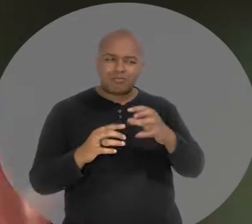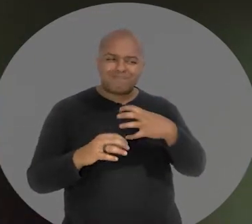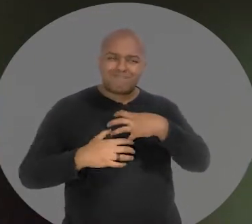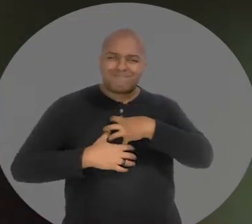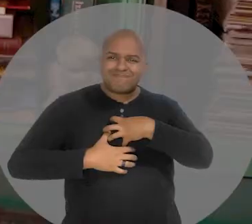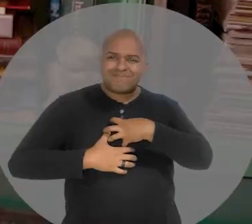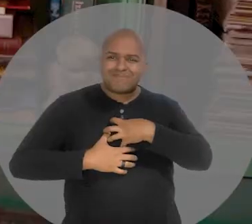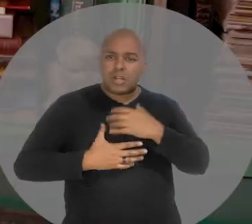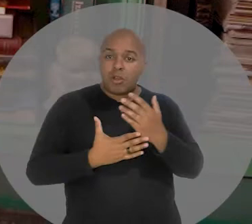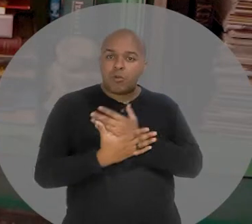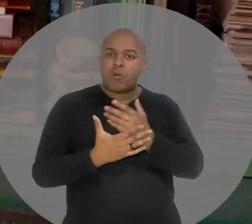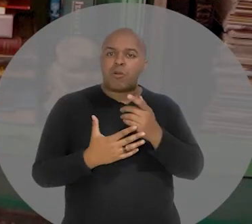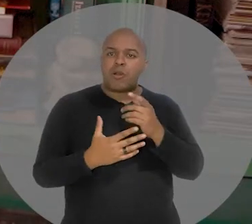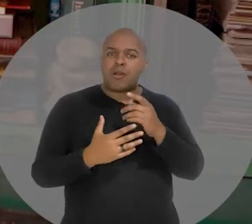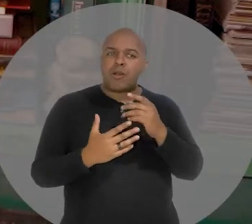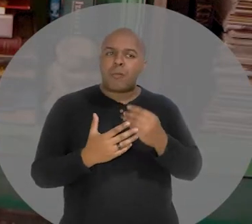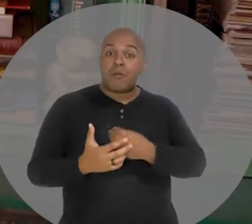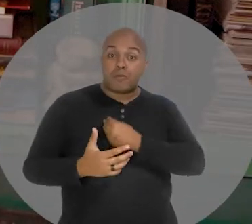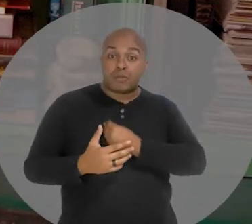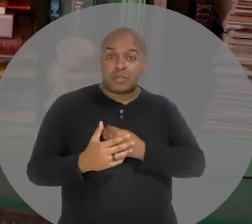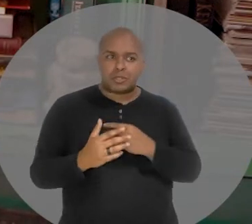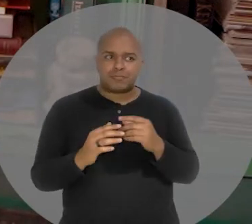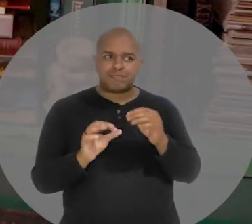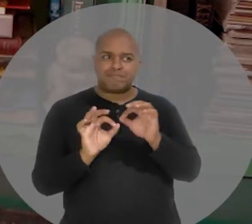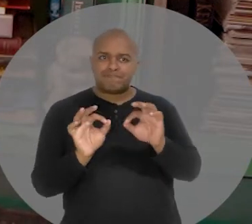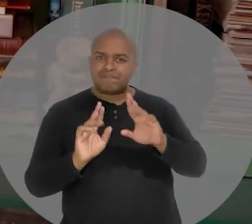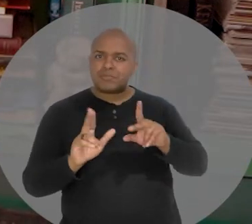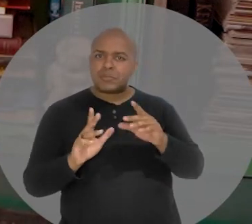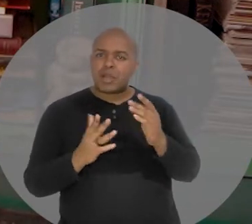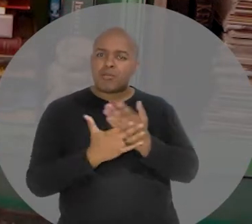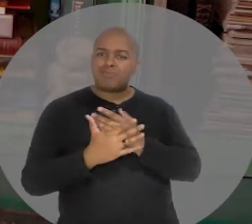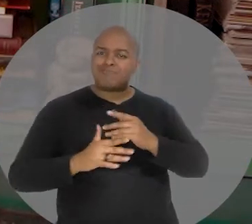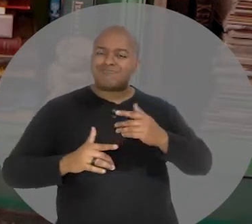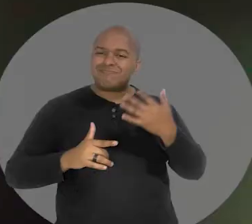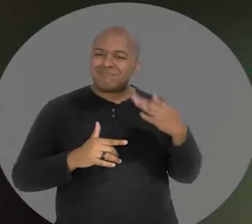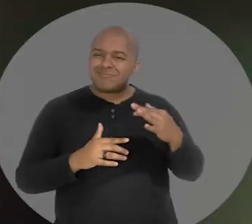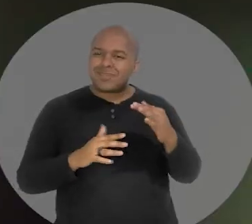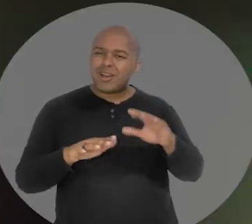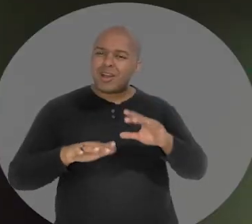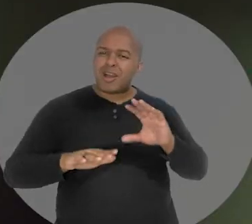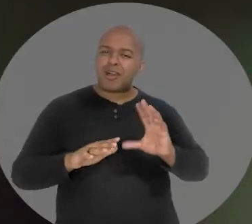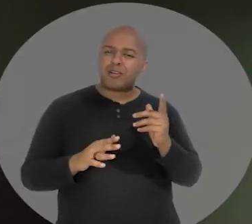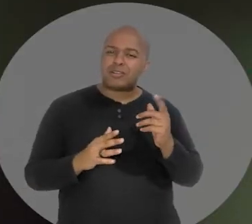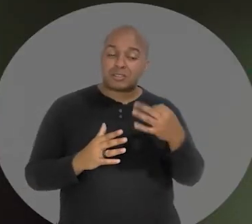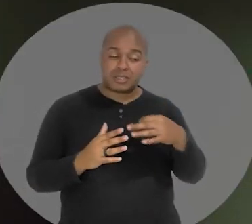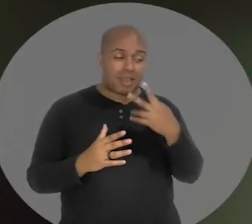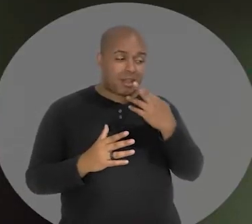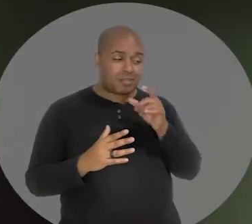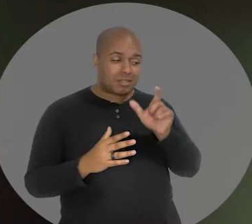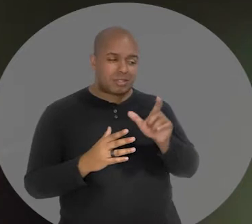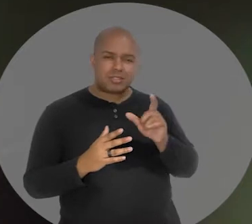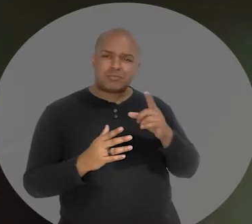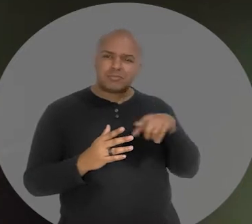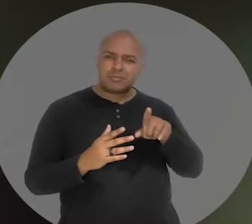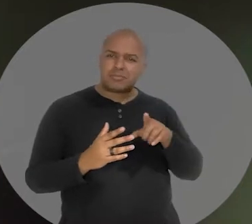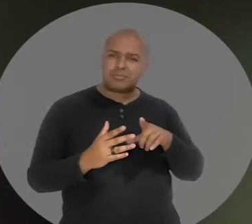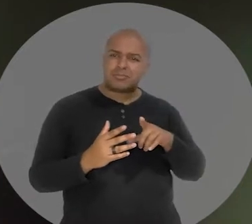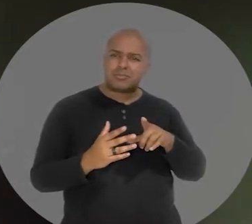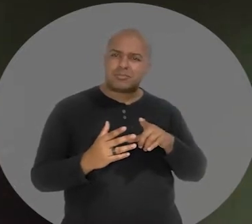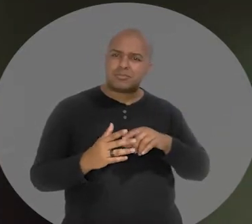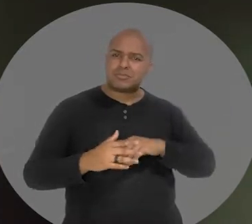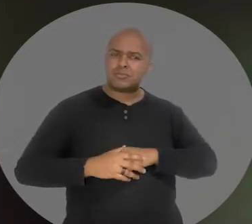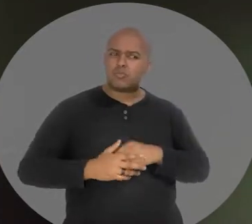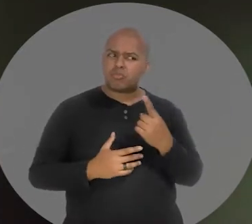ali, uma vida subjetiva de muita dor em muitos momentos, né? Eu acho que ela foi